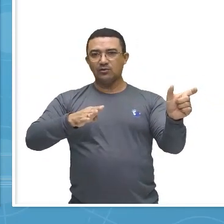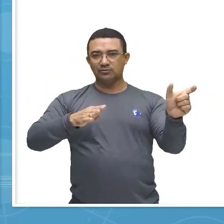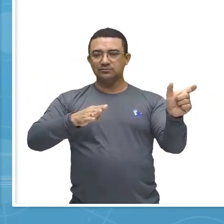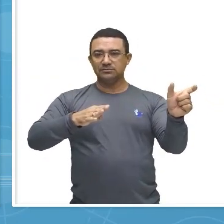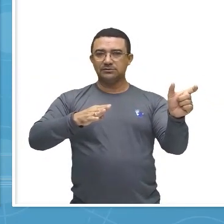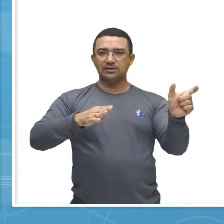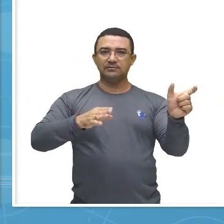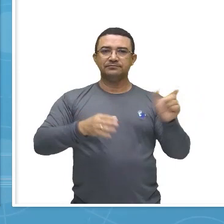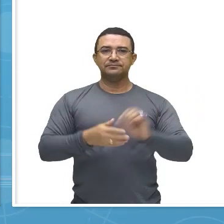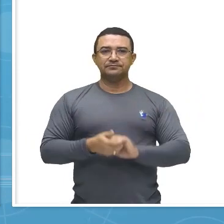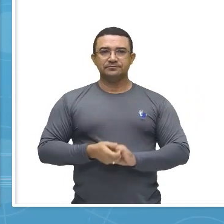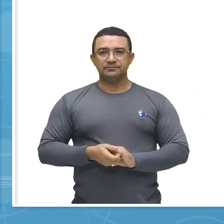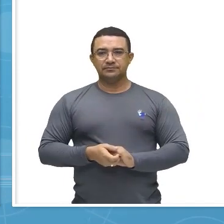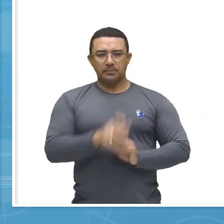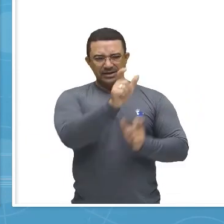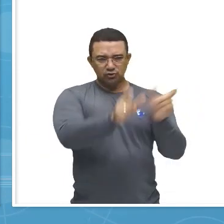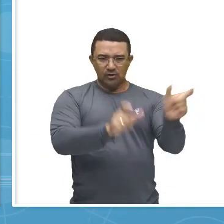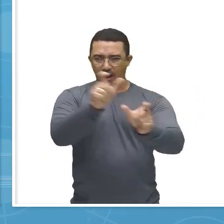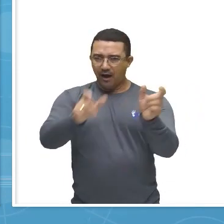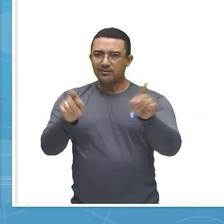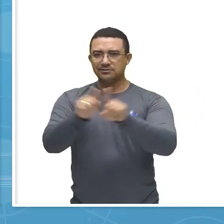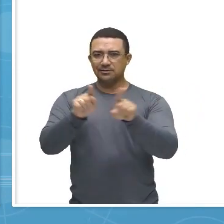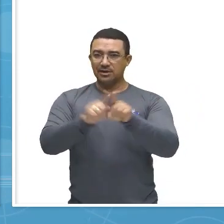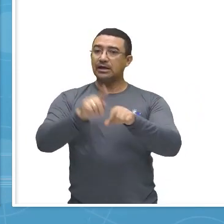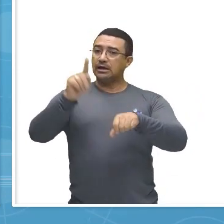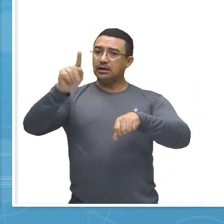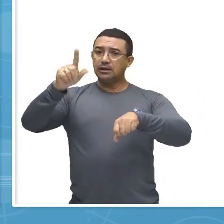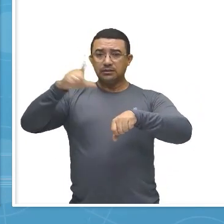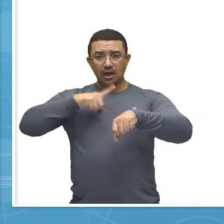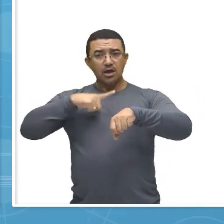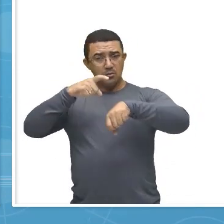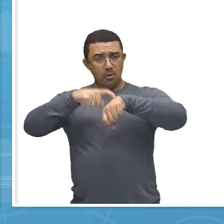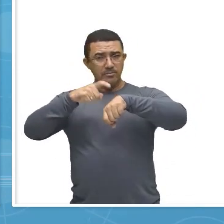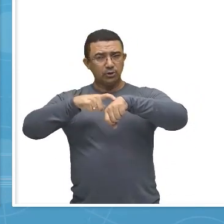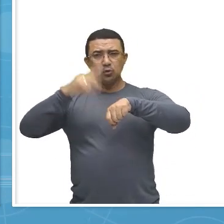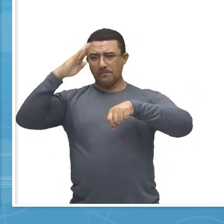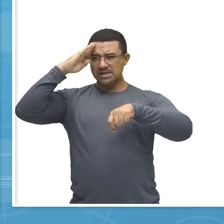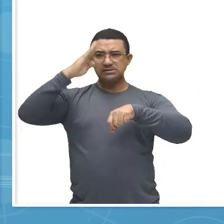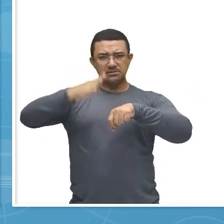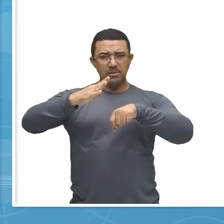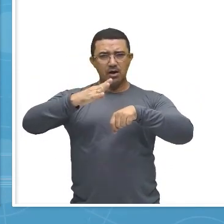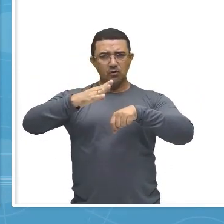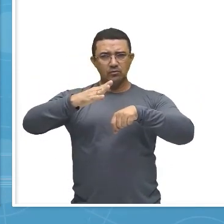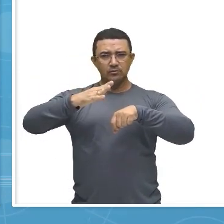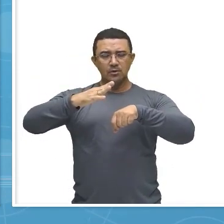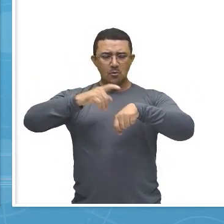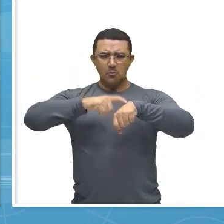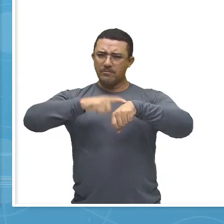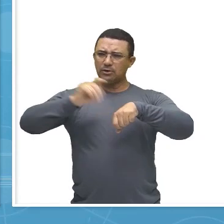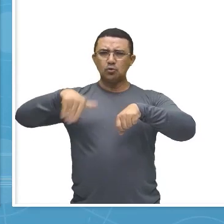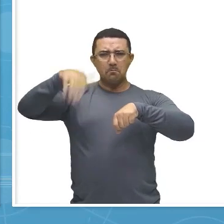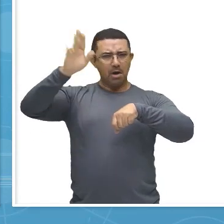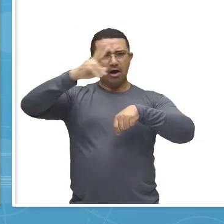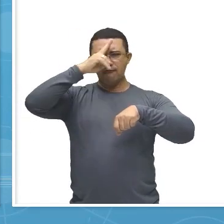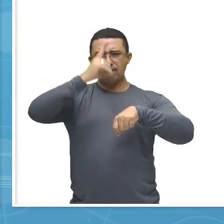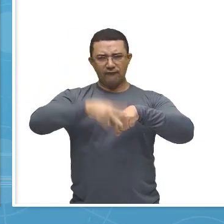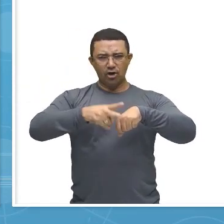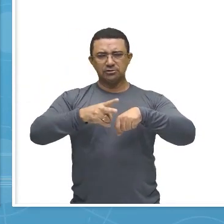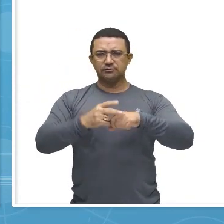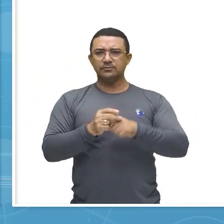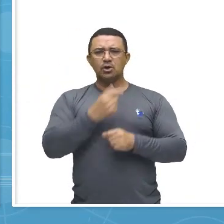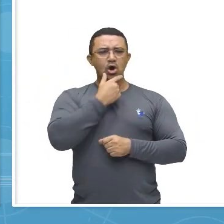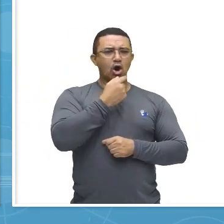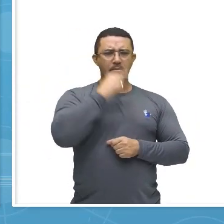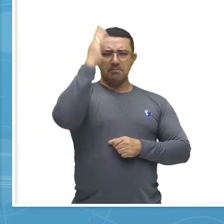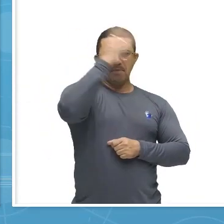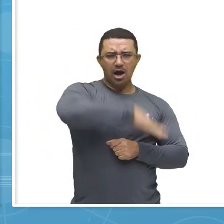com certeza, os filmes que vocês assistem, nós assistimos, ele tem um embate final entre o vilão e o mocinho. Então